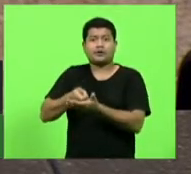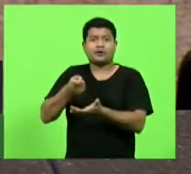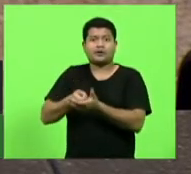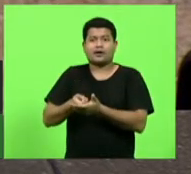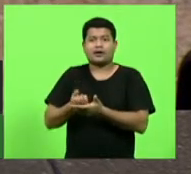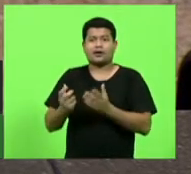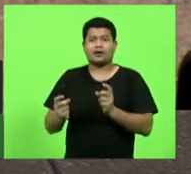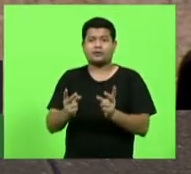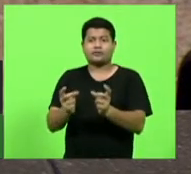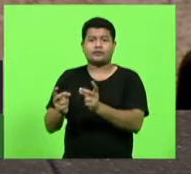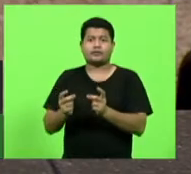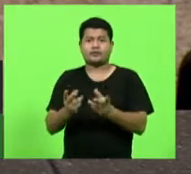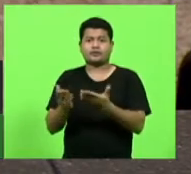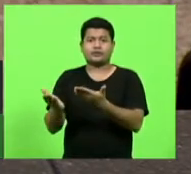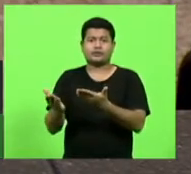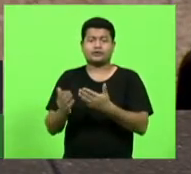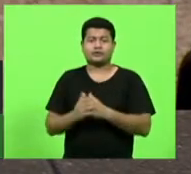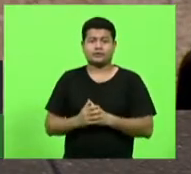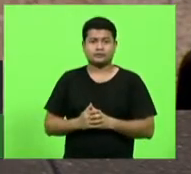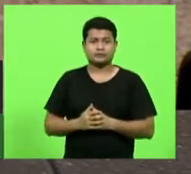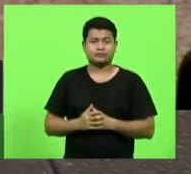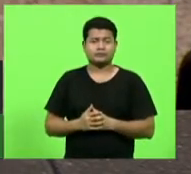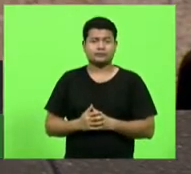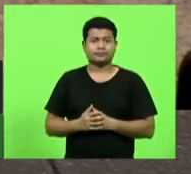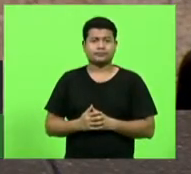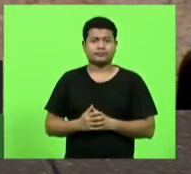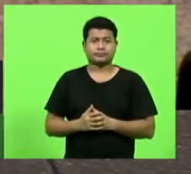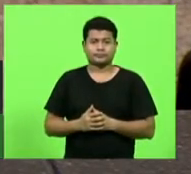dele da forma que ele achar melhor, ora bolas.